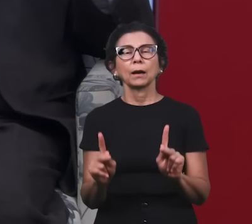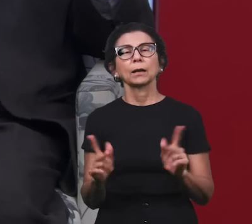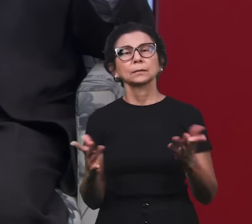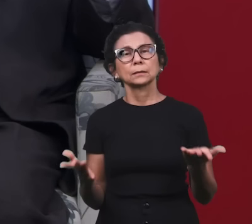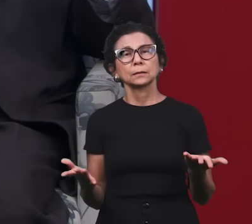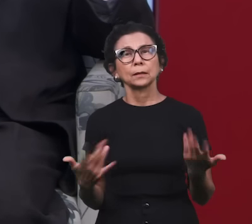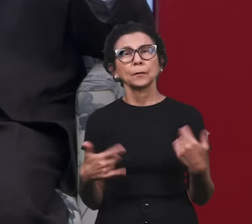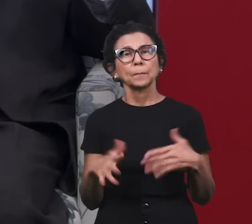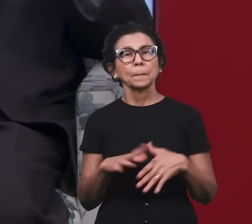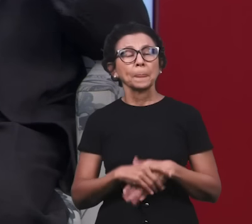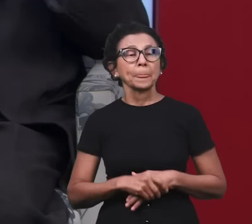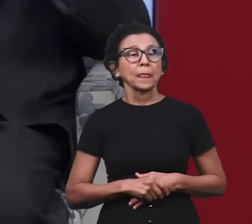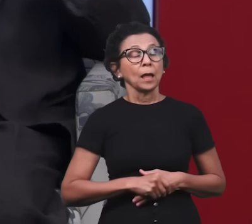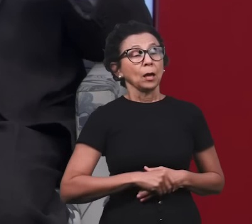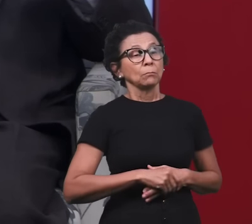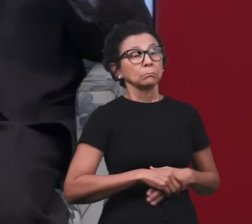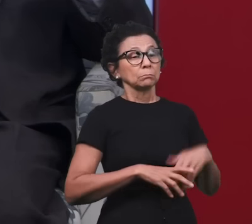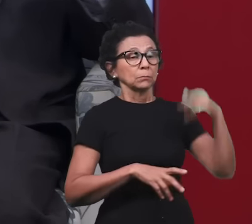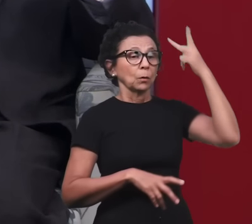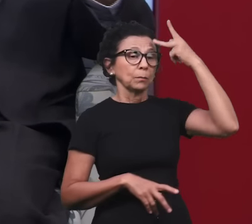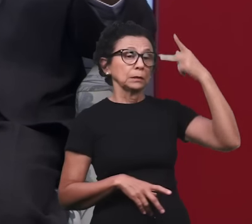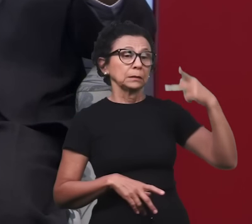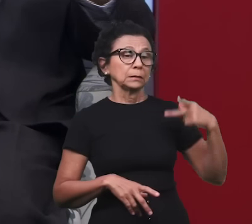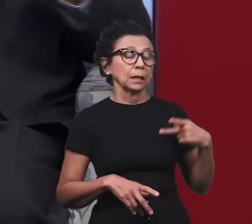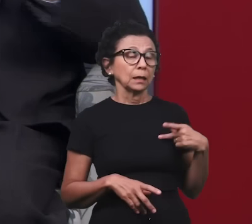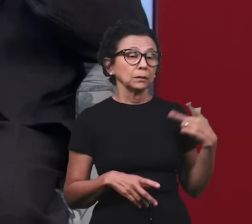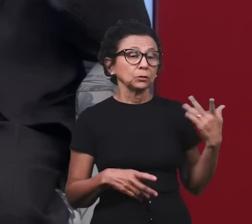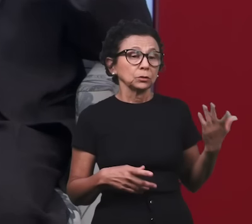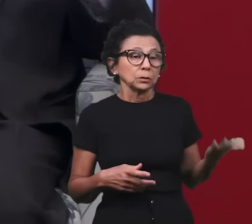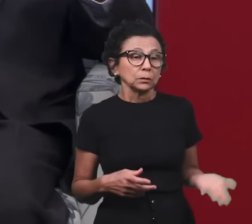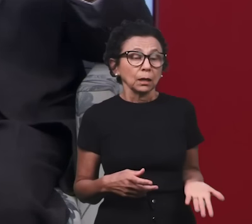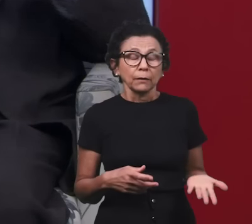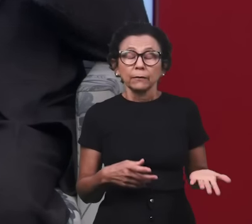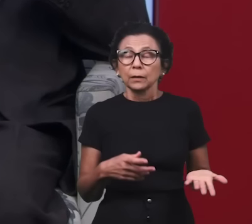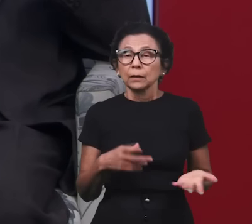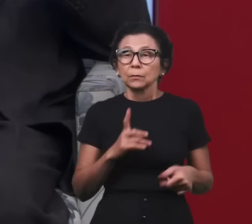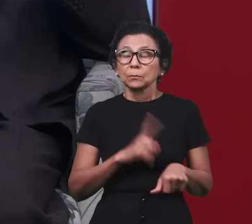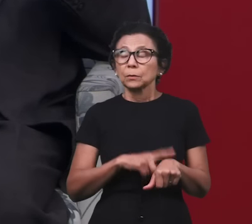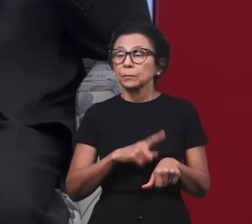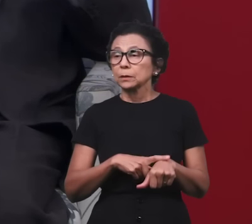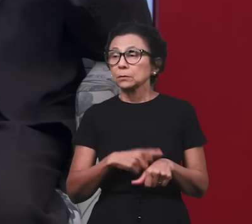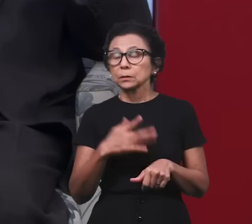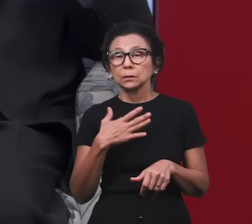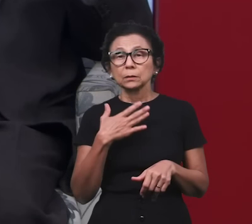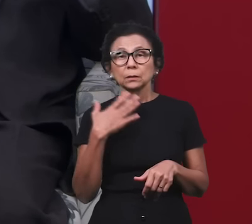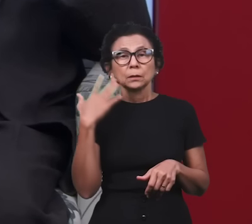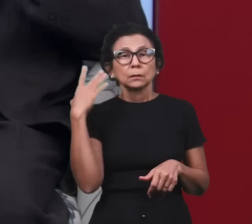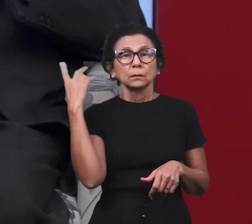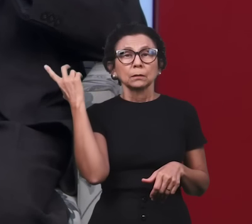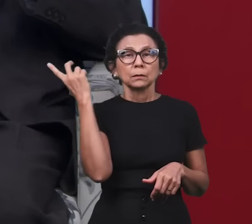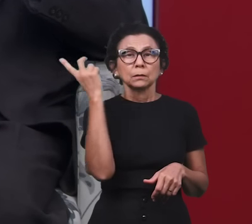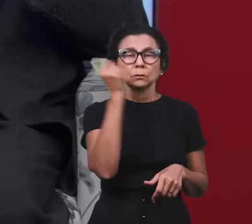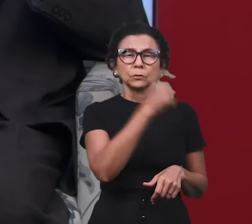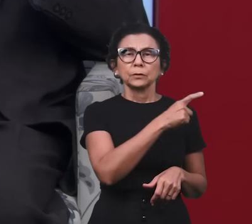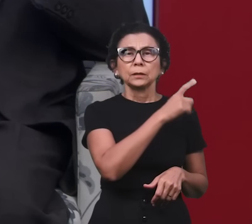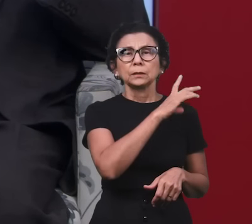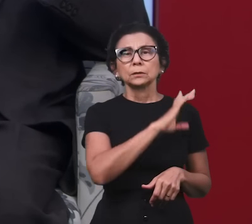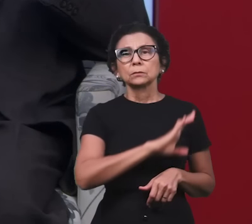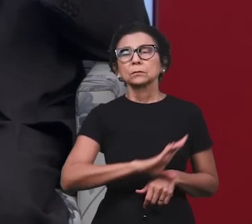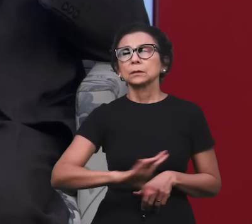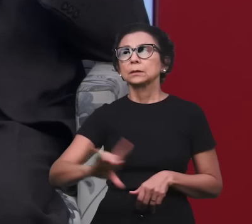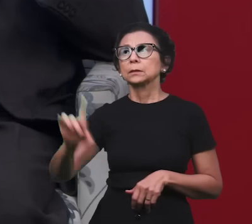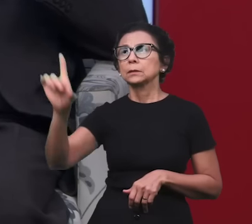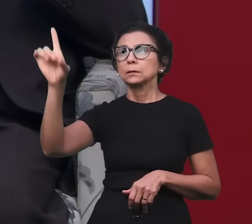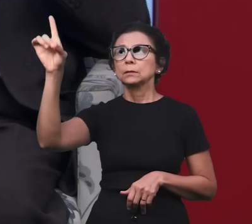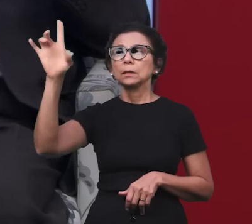estava chocado com Deus e Deus usou Moisés, um servo de Deus, com quem Deus falava face a face.